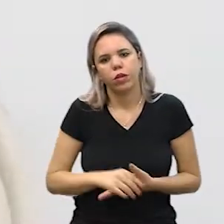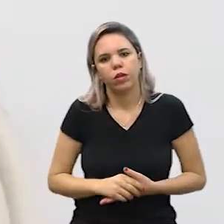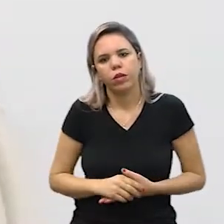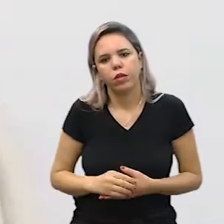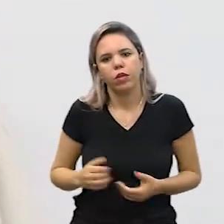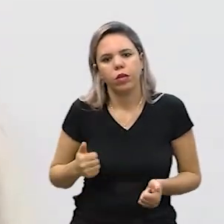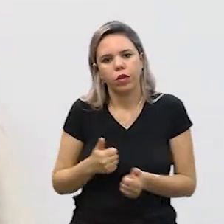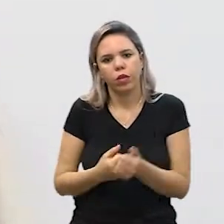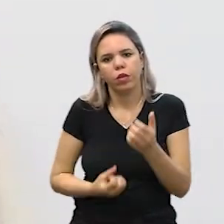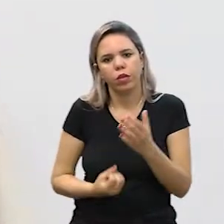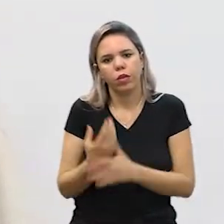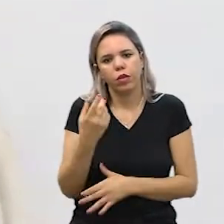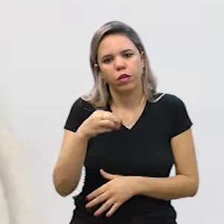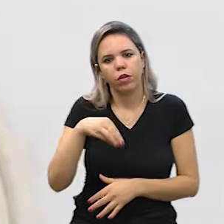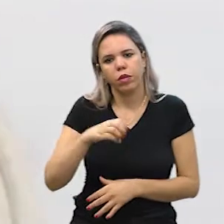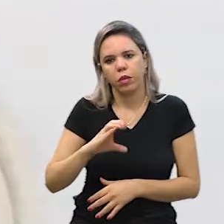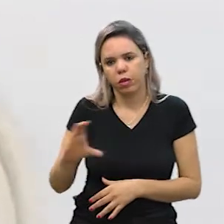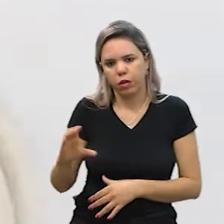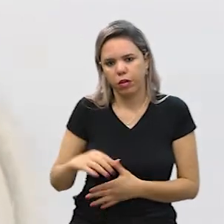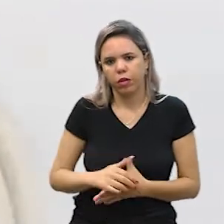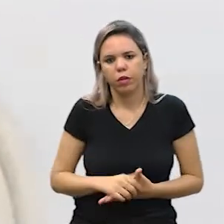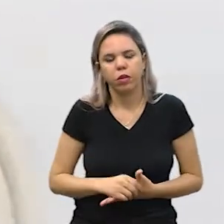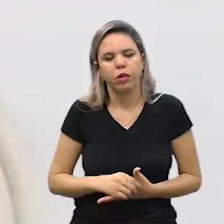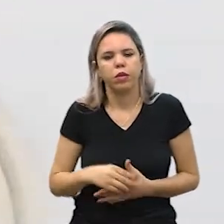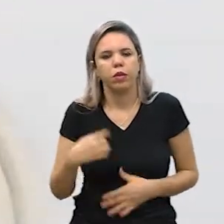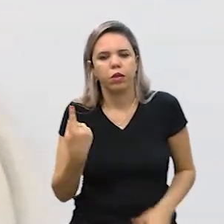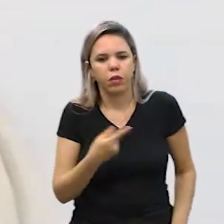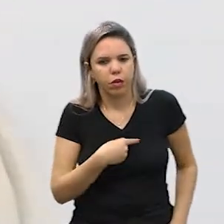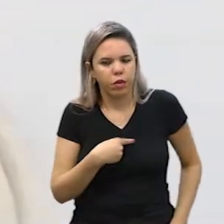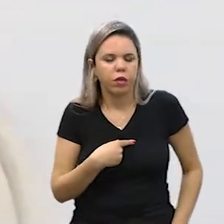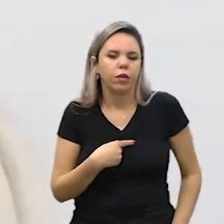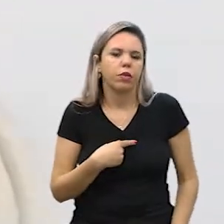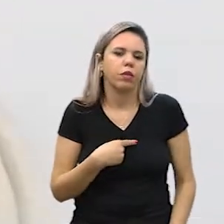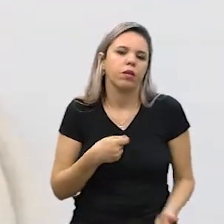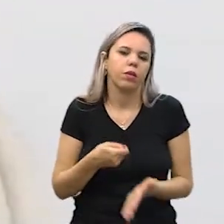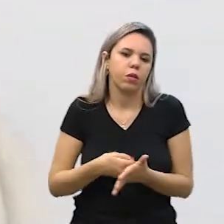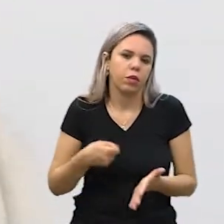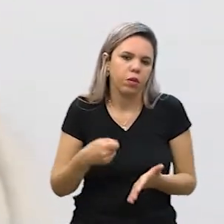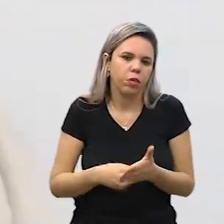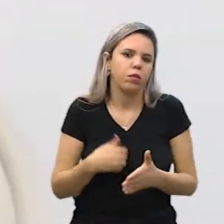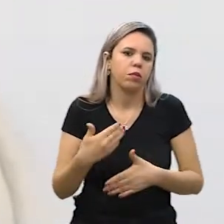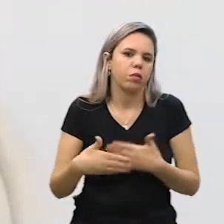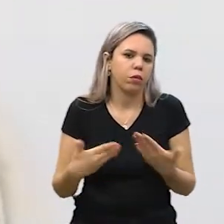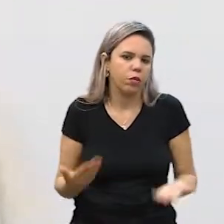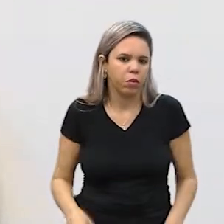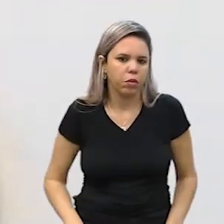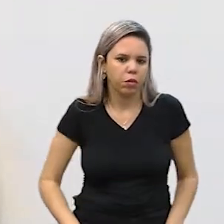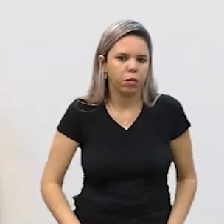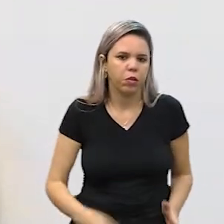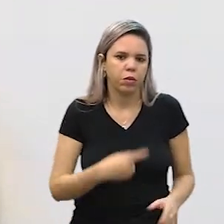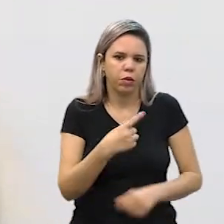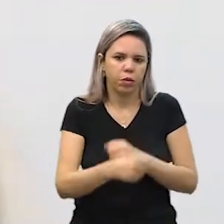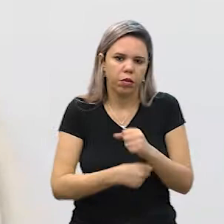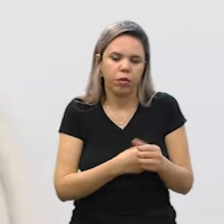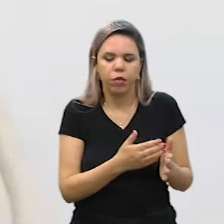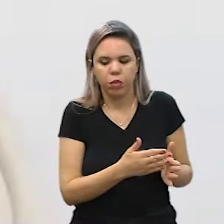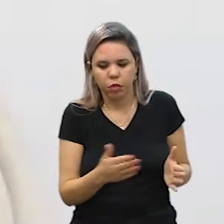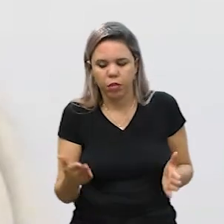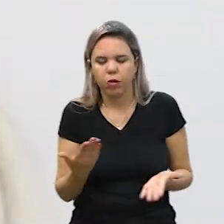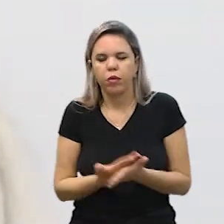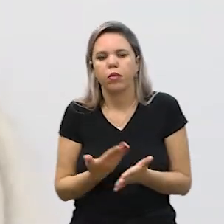com prerrogativas aí do MEC, né, que nos impõe aí um passo a passo durante um ano